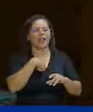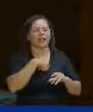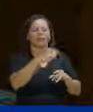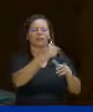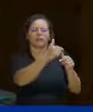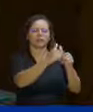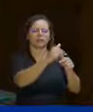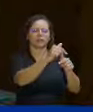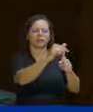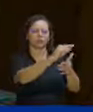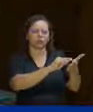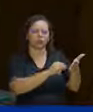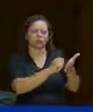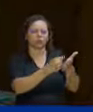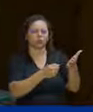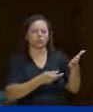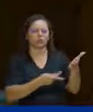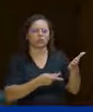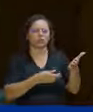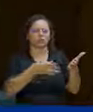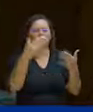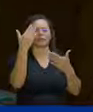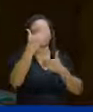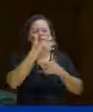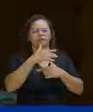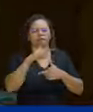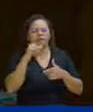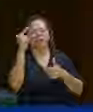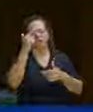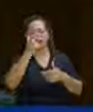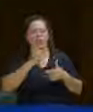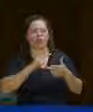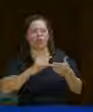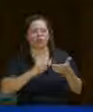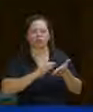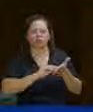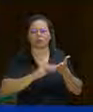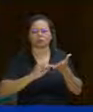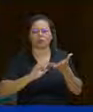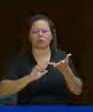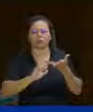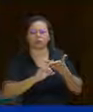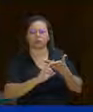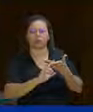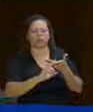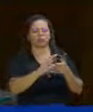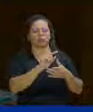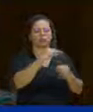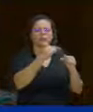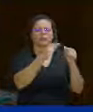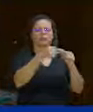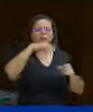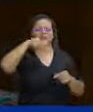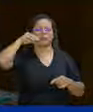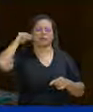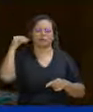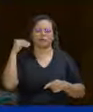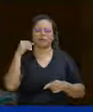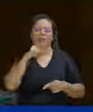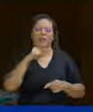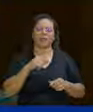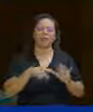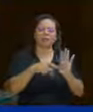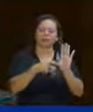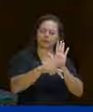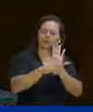da economicidade e da moralidade. A ausência dessa análise configura omissão, uma vez que tais princípios são